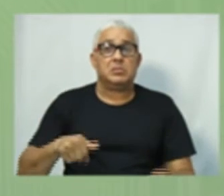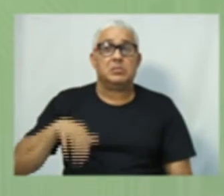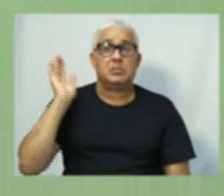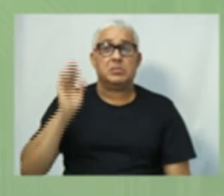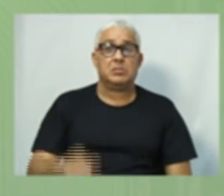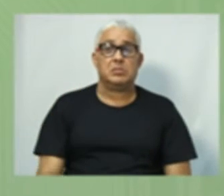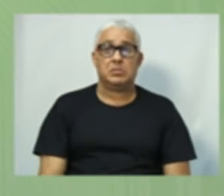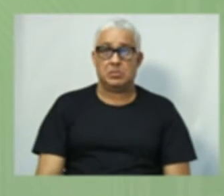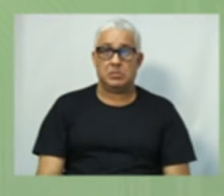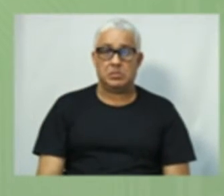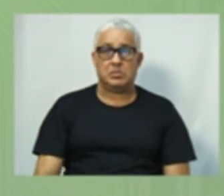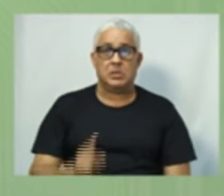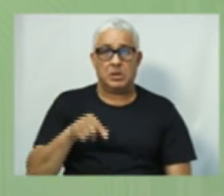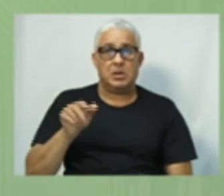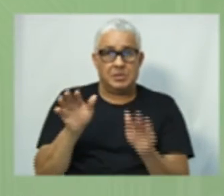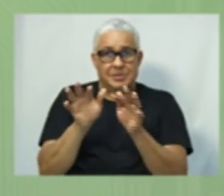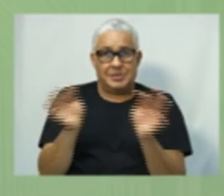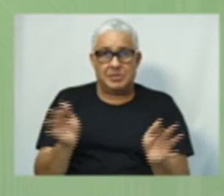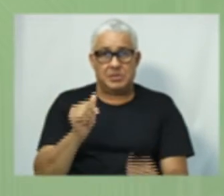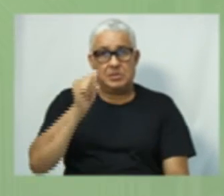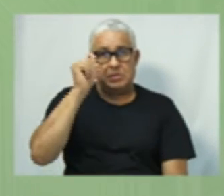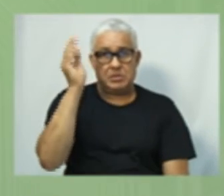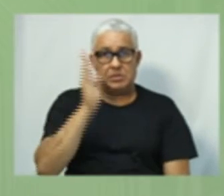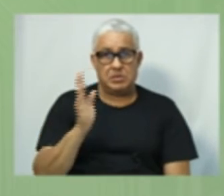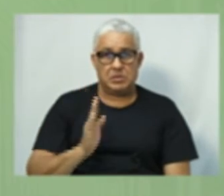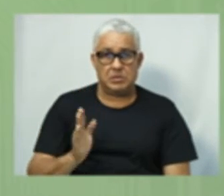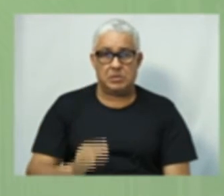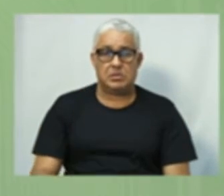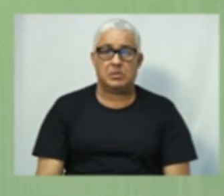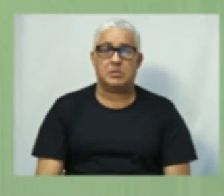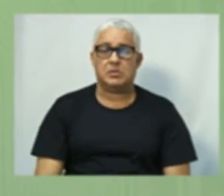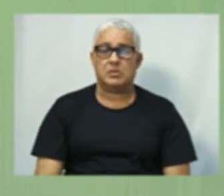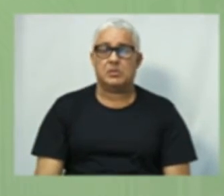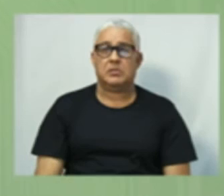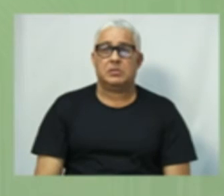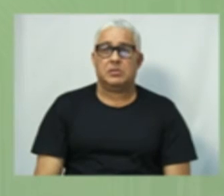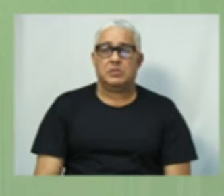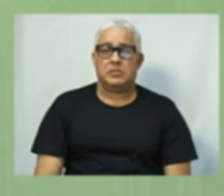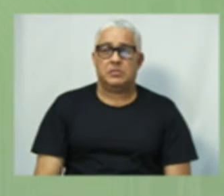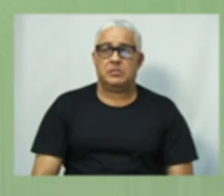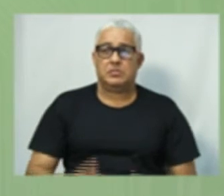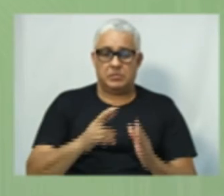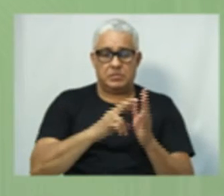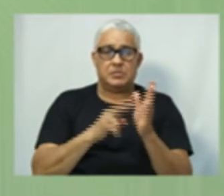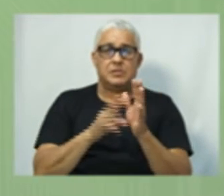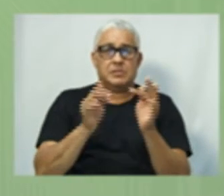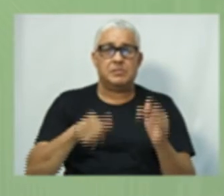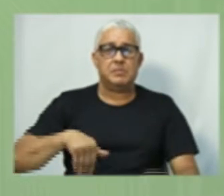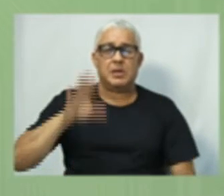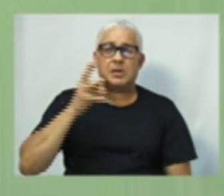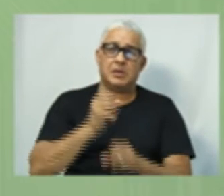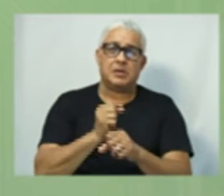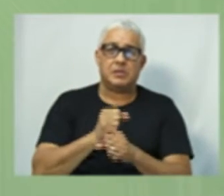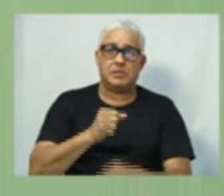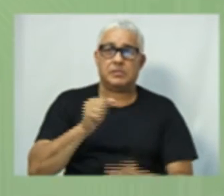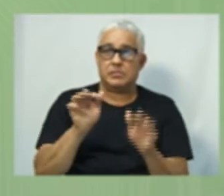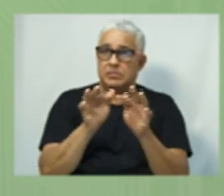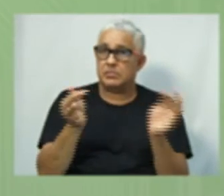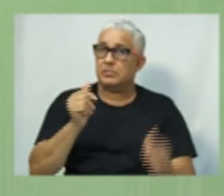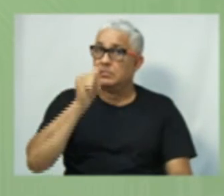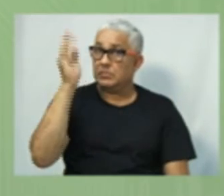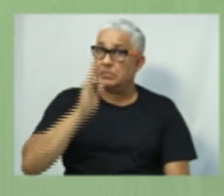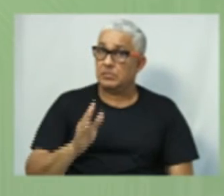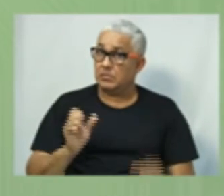o Simples Nacional. Mas o próprio nome diz. Qual é o regime mais simples de ser calculado? O Simples Nacional,